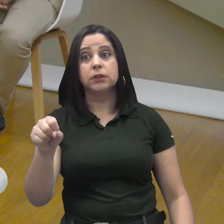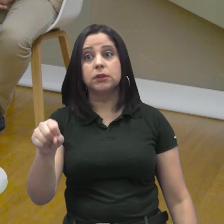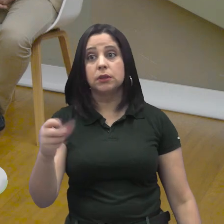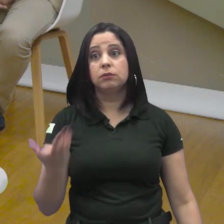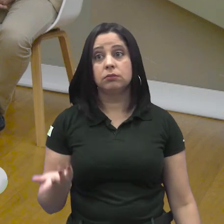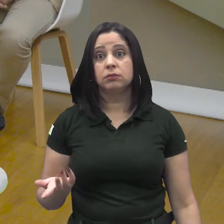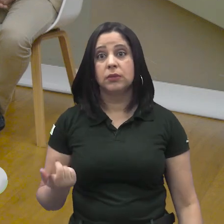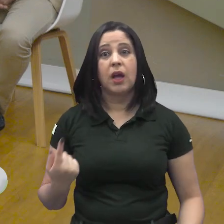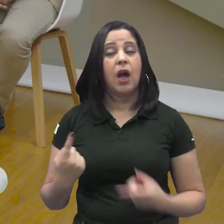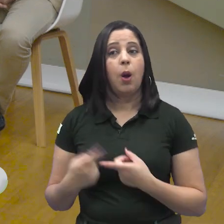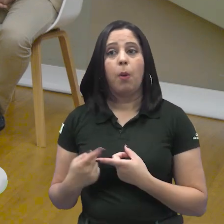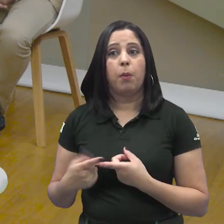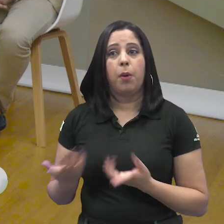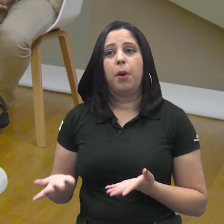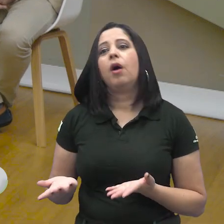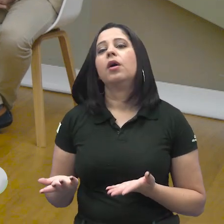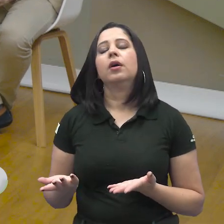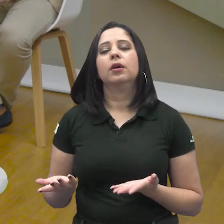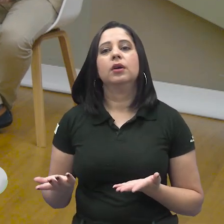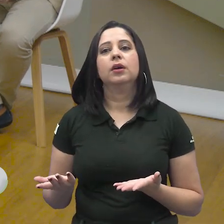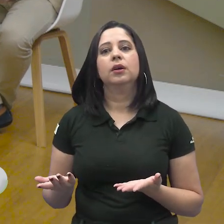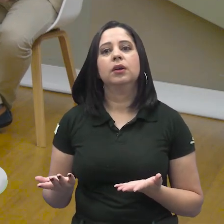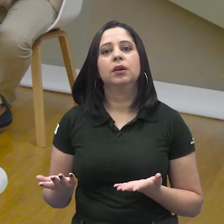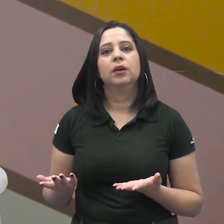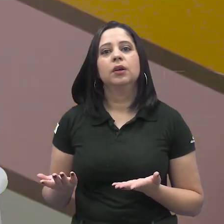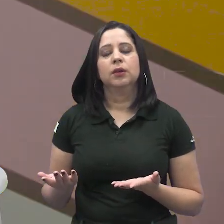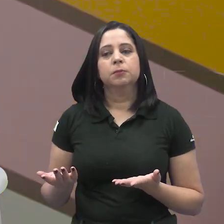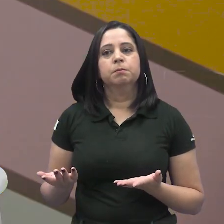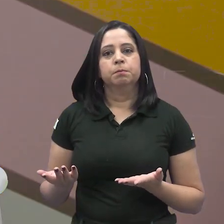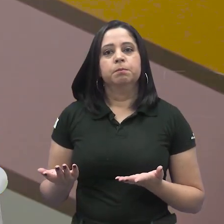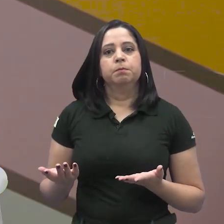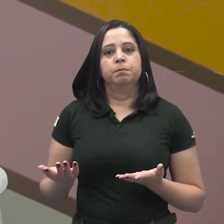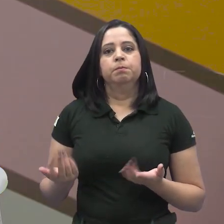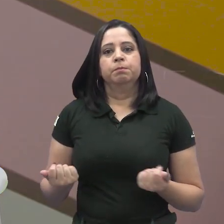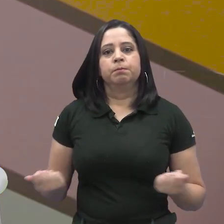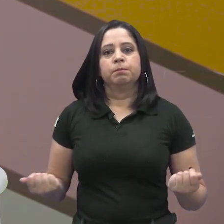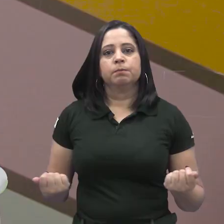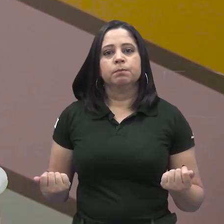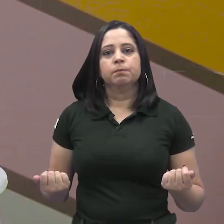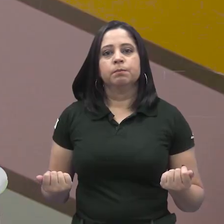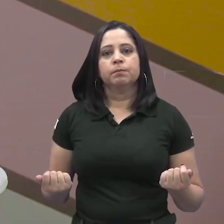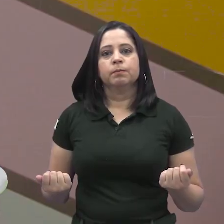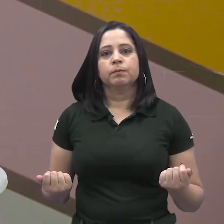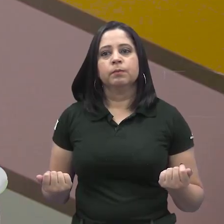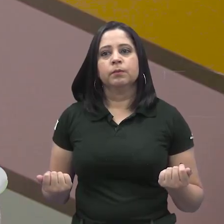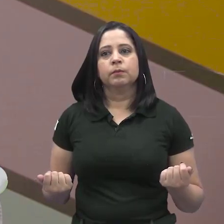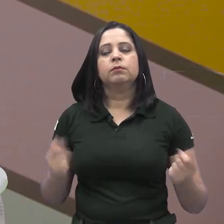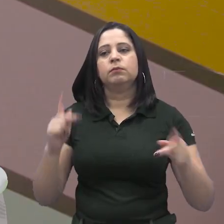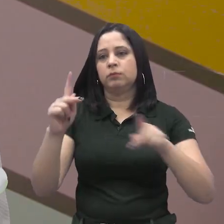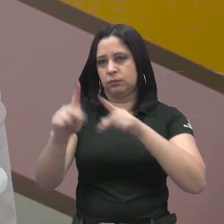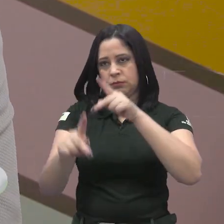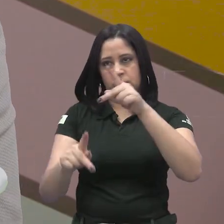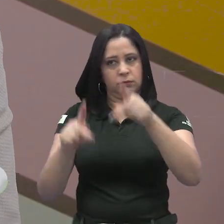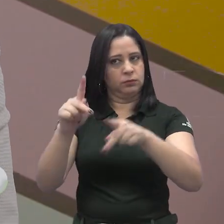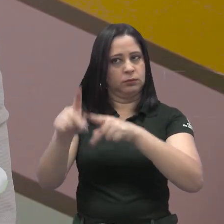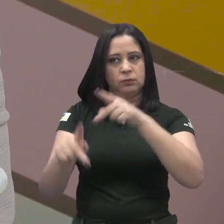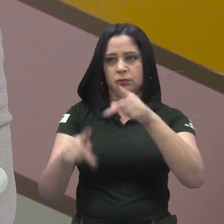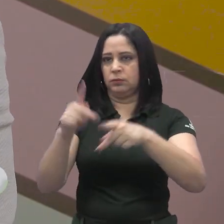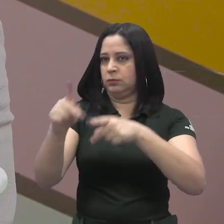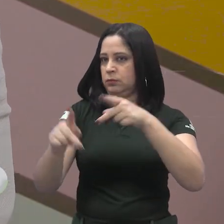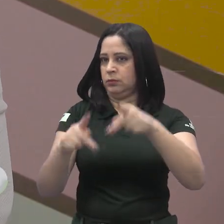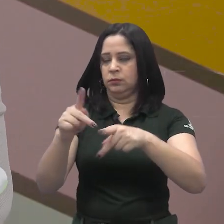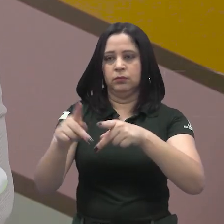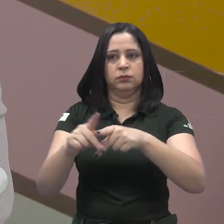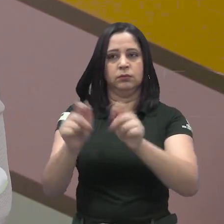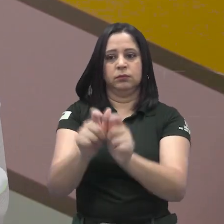Sim, porque a gente acaba recebendo o que está afligindo mais a população, né? E